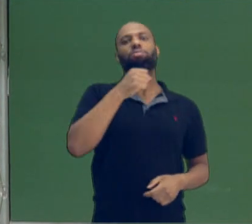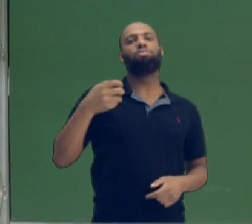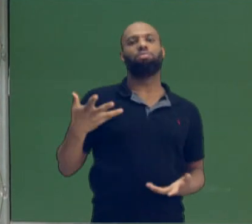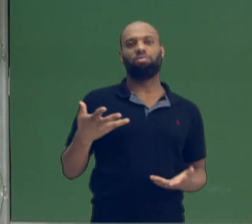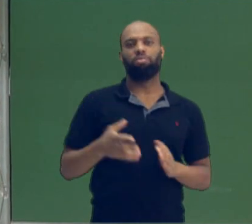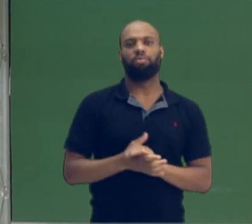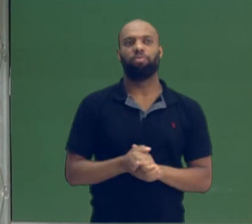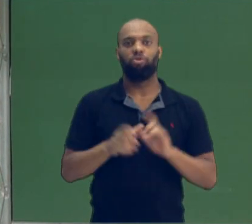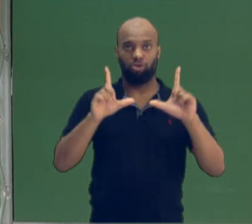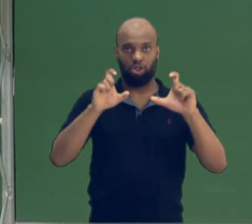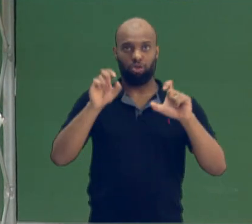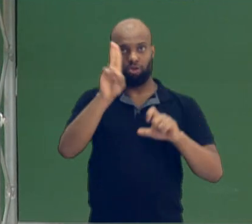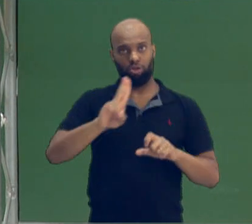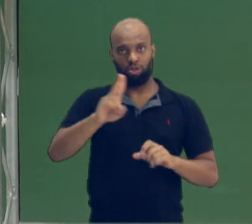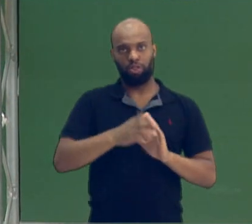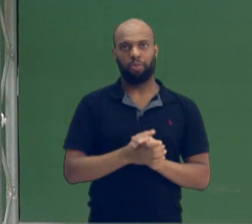fotografia.